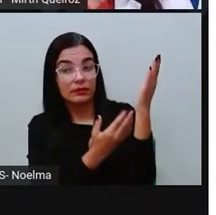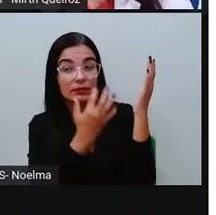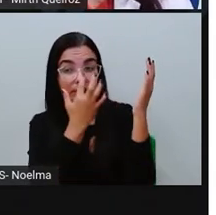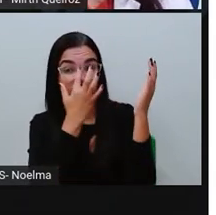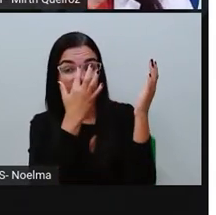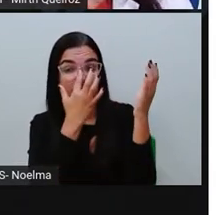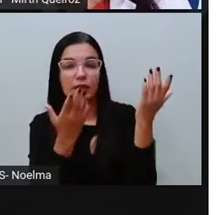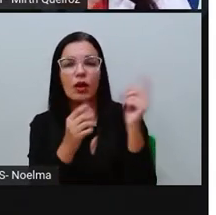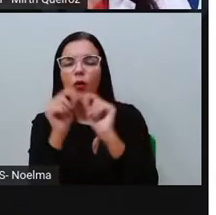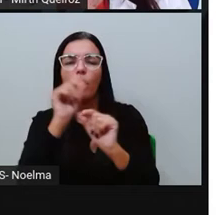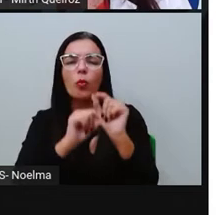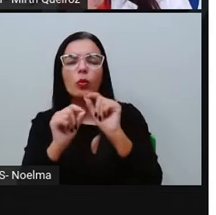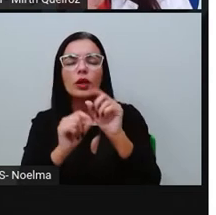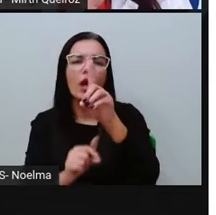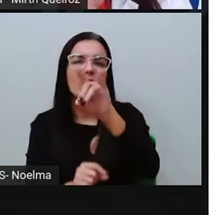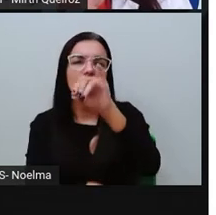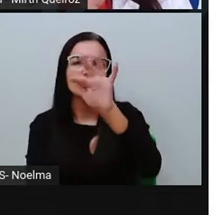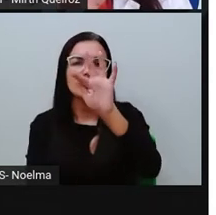dígrafo?